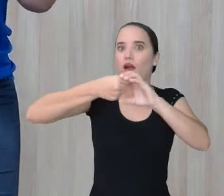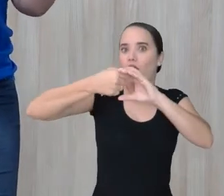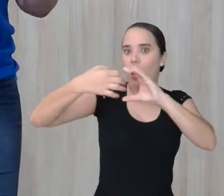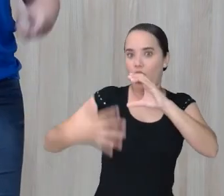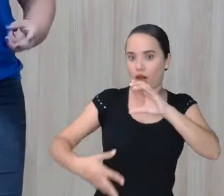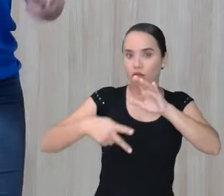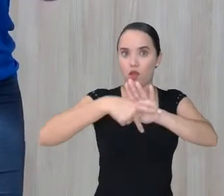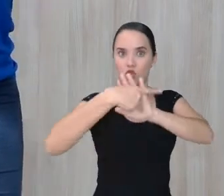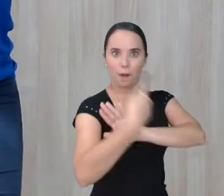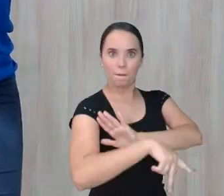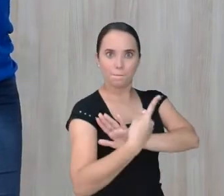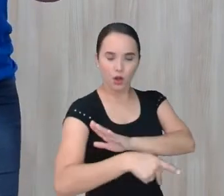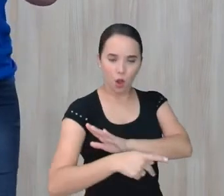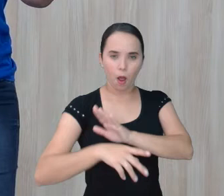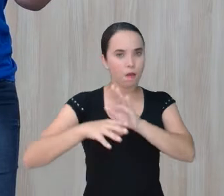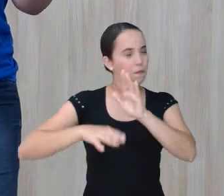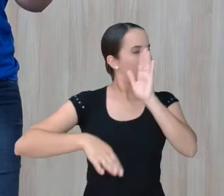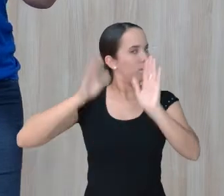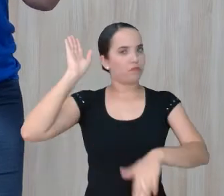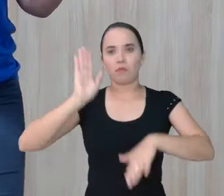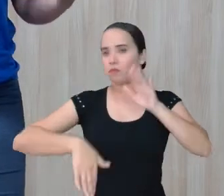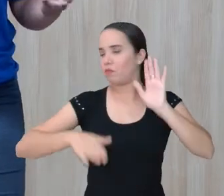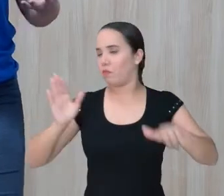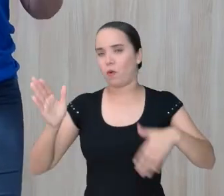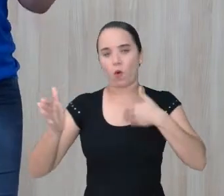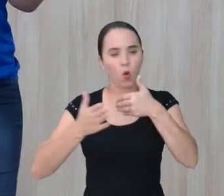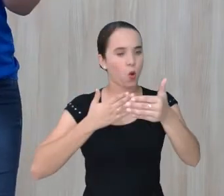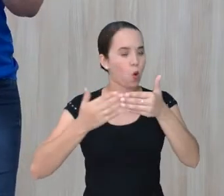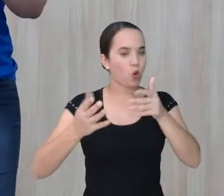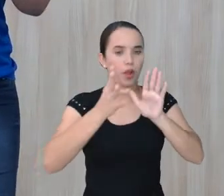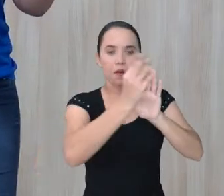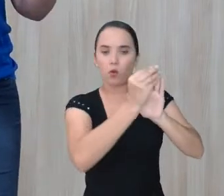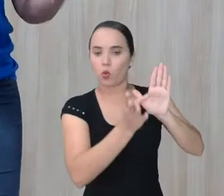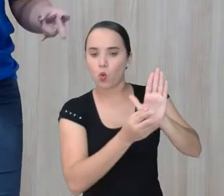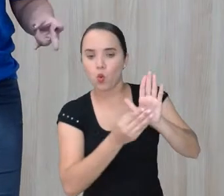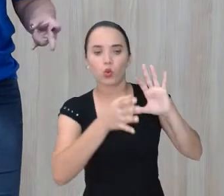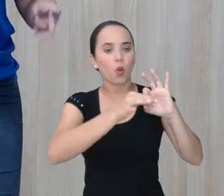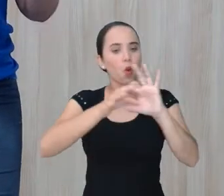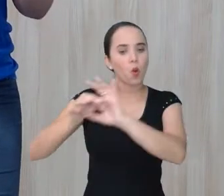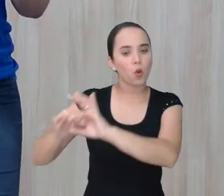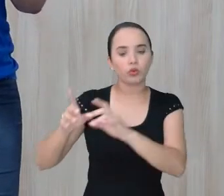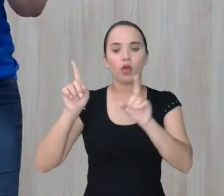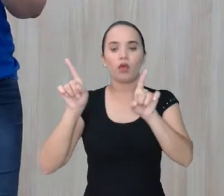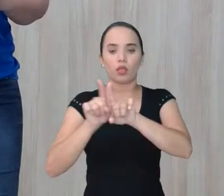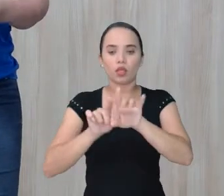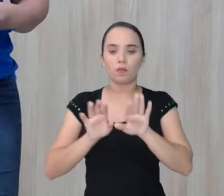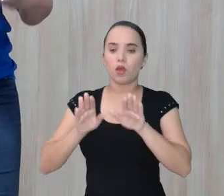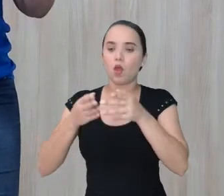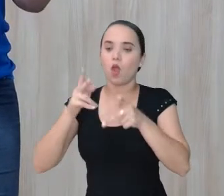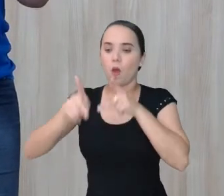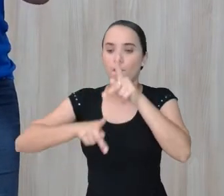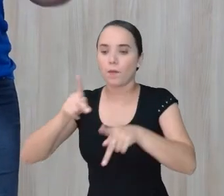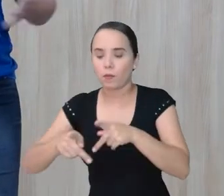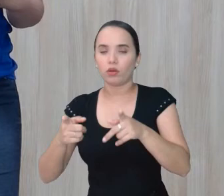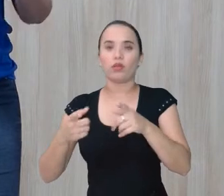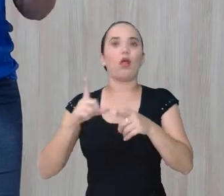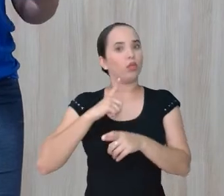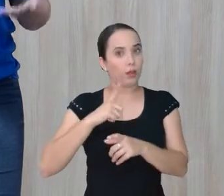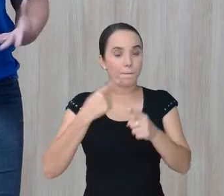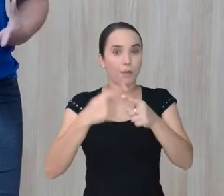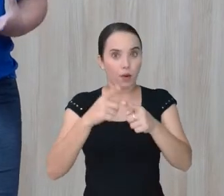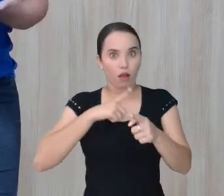independente do contexto, independente do conteúdo, independente do público. Então, alguma